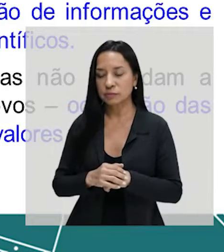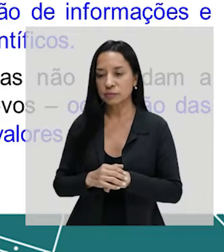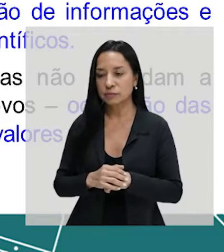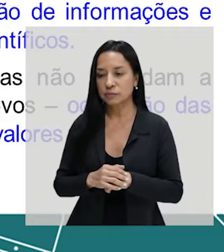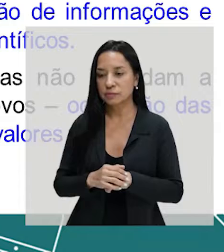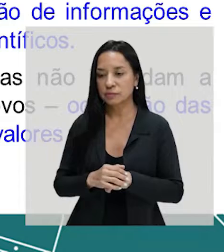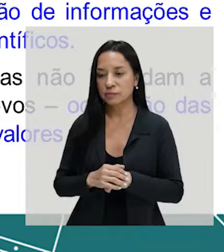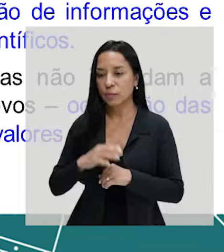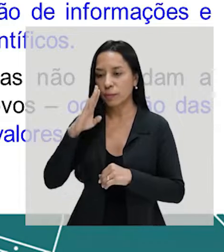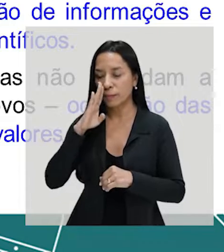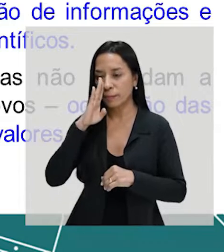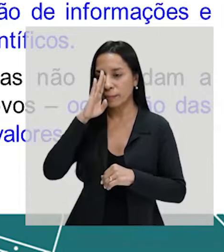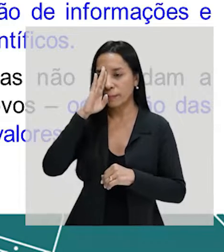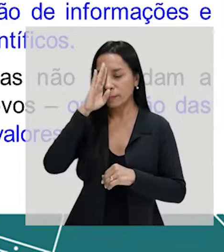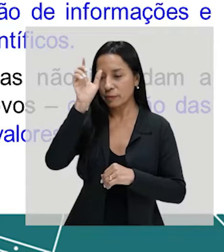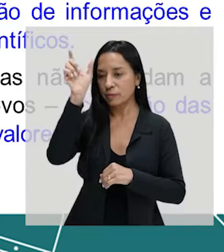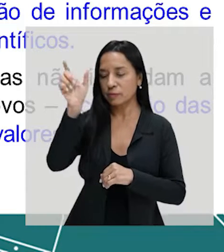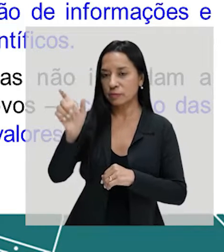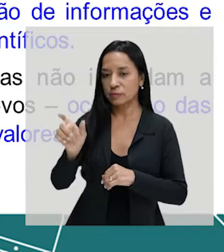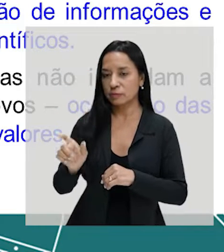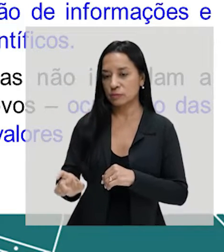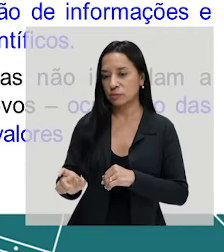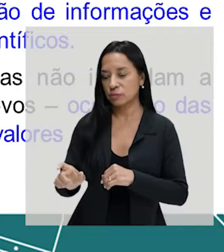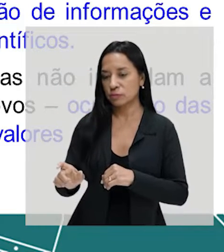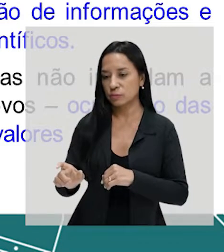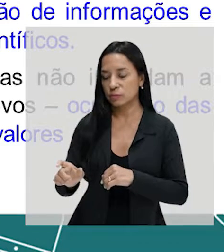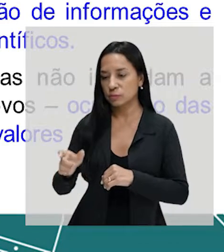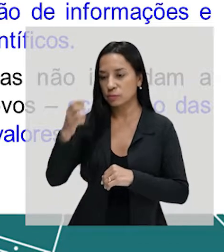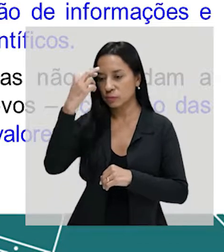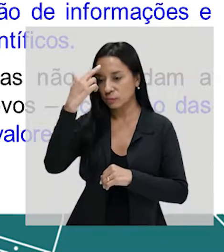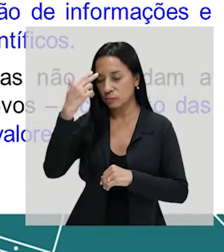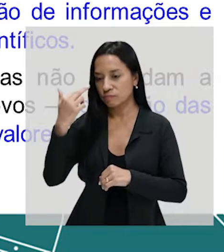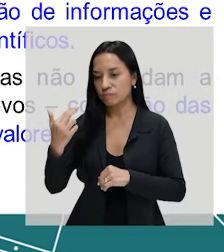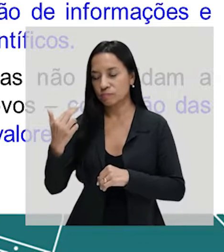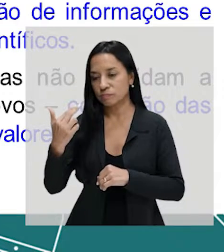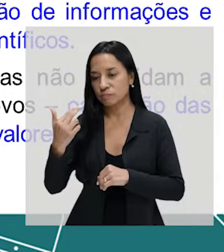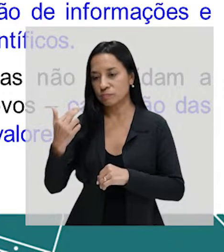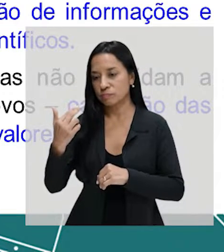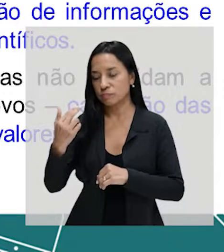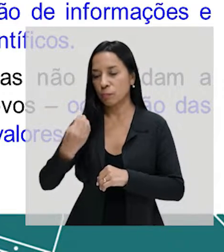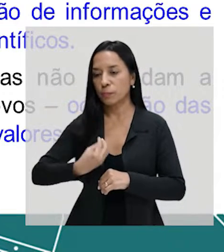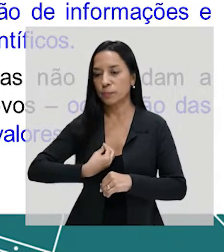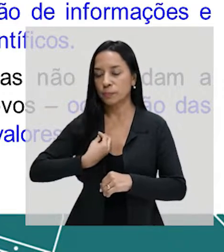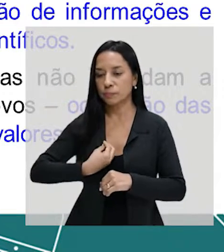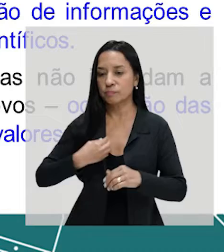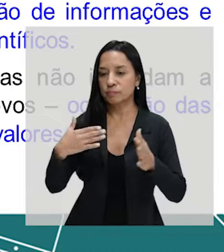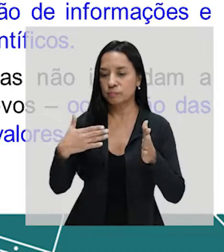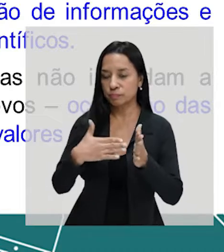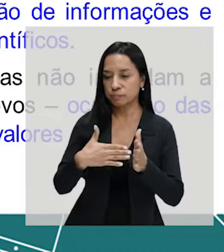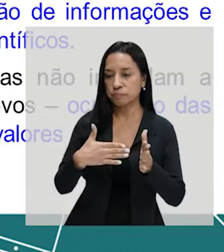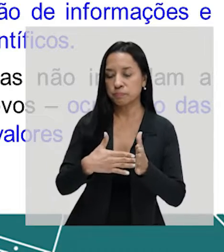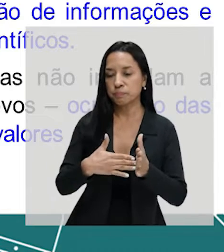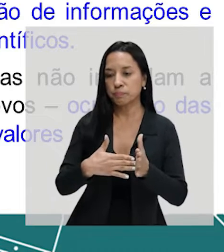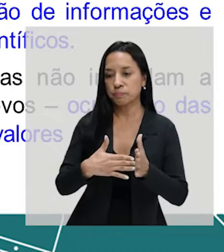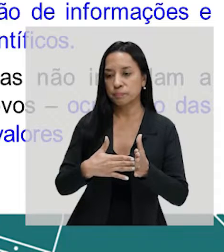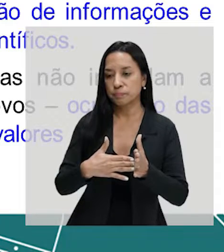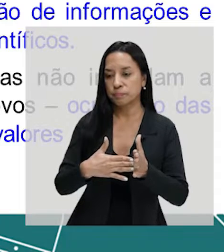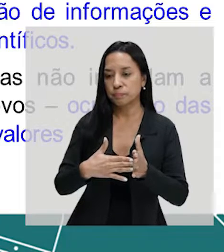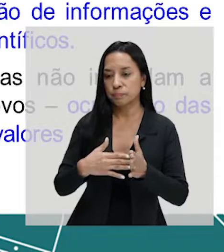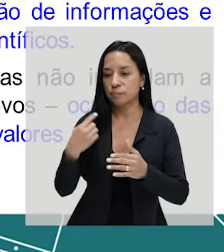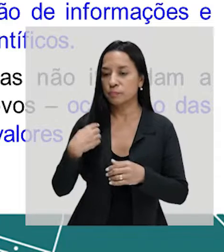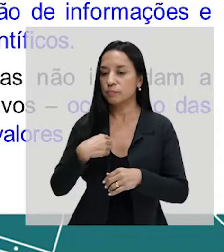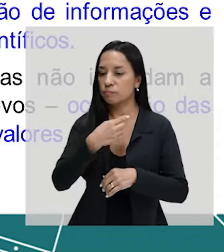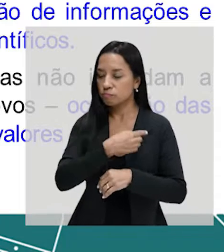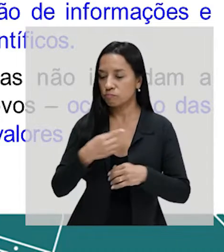de um dos principais sujeitos históricos presentes até na nossa